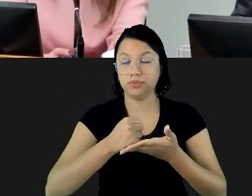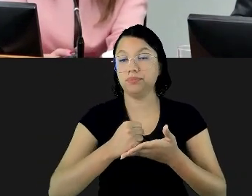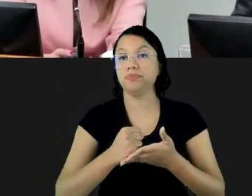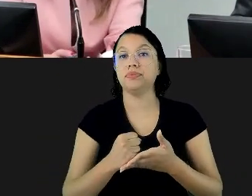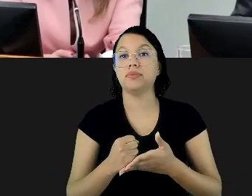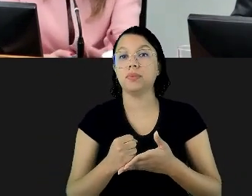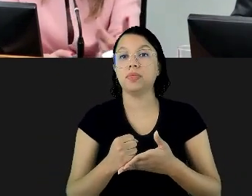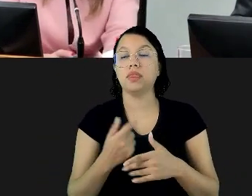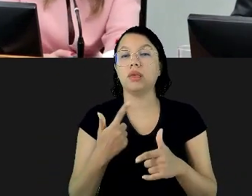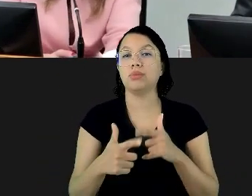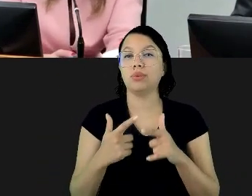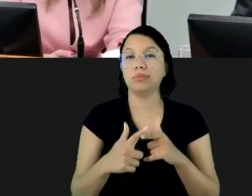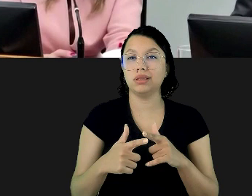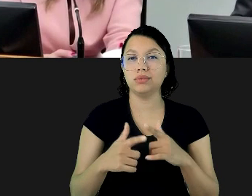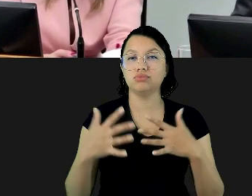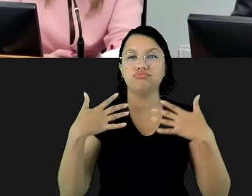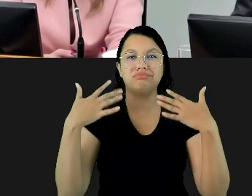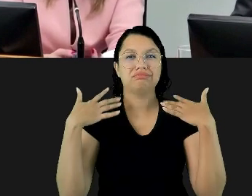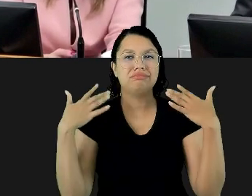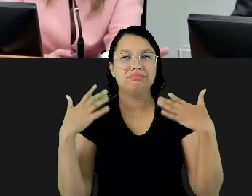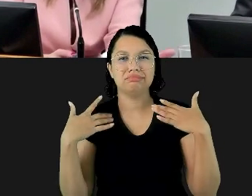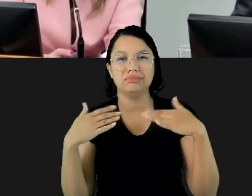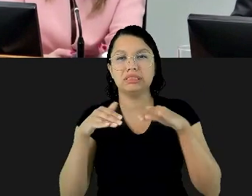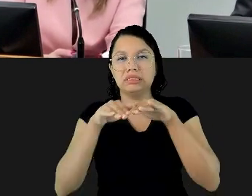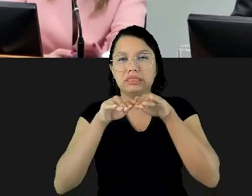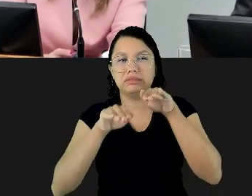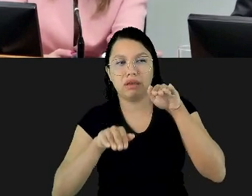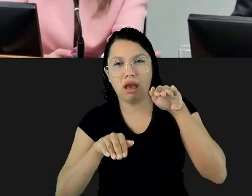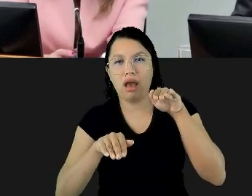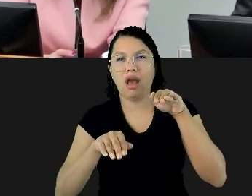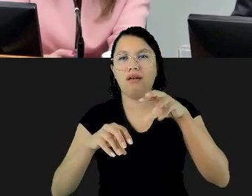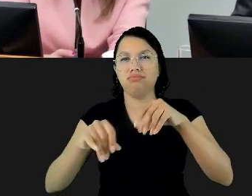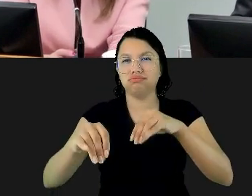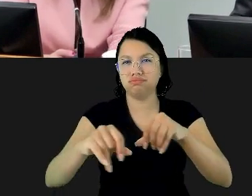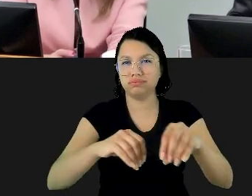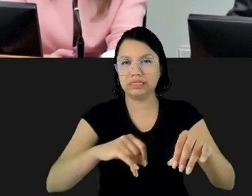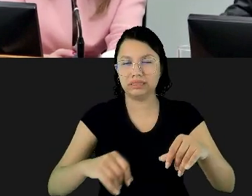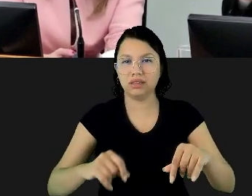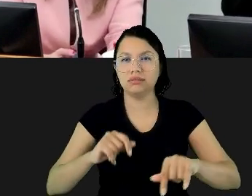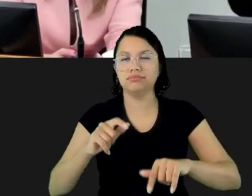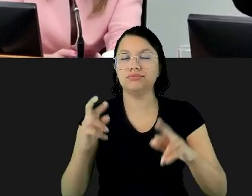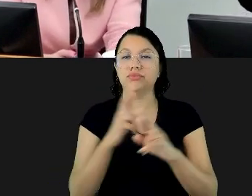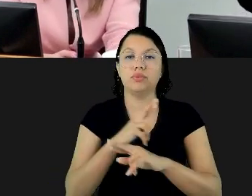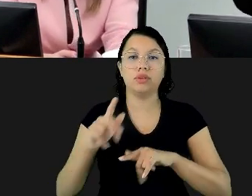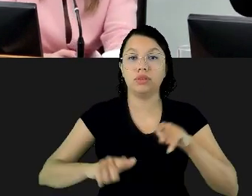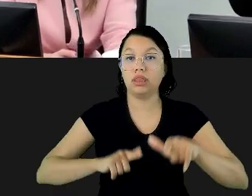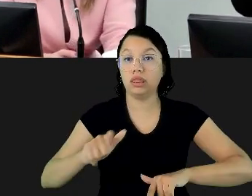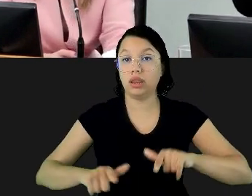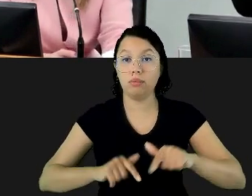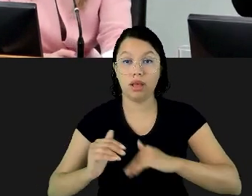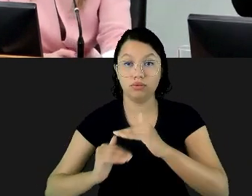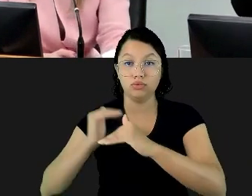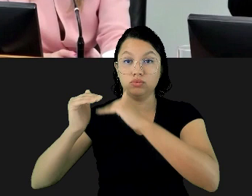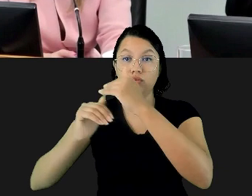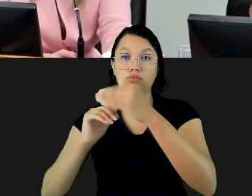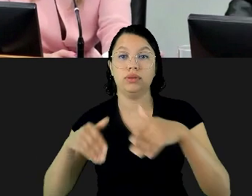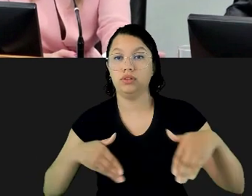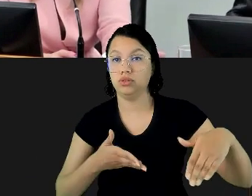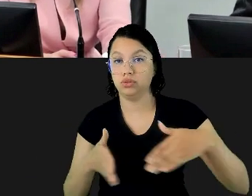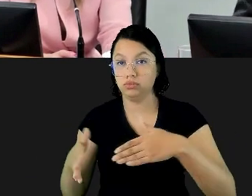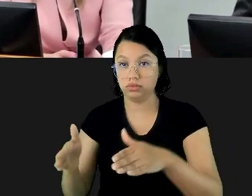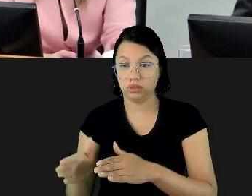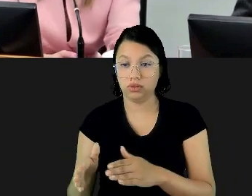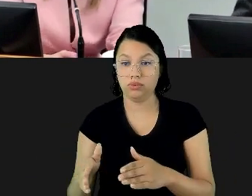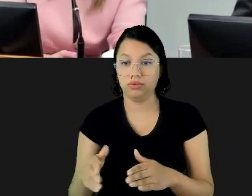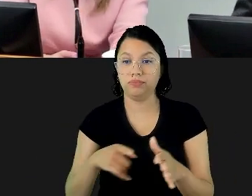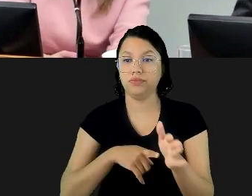territoriais, a empregabilidade no âmbito do desenvolvimento da rota, questões de gênero, nós vamos ter aí